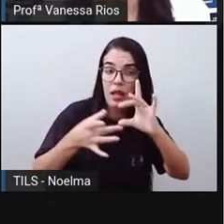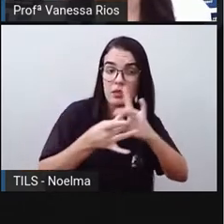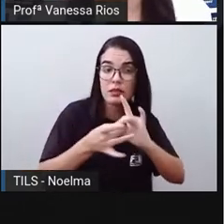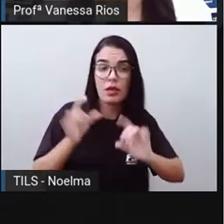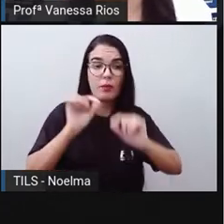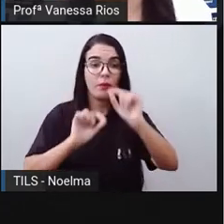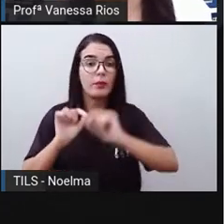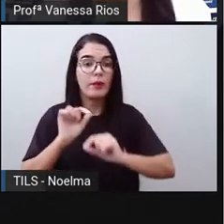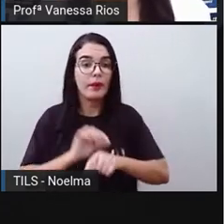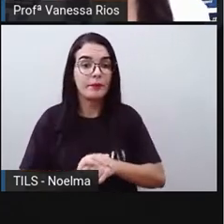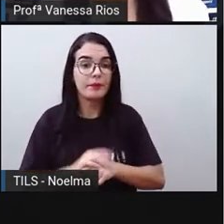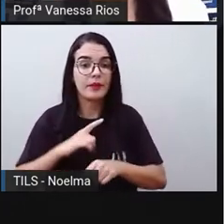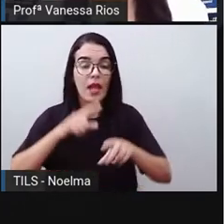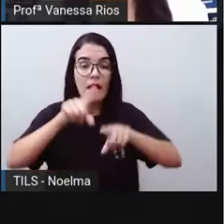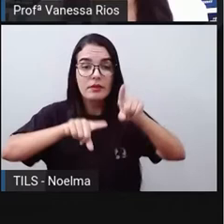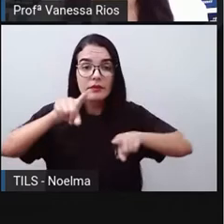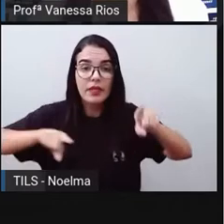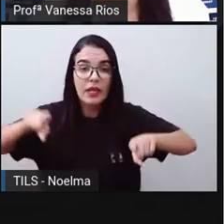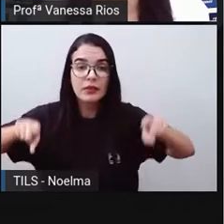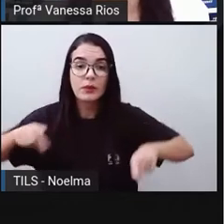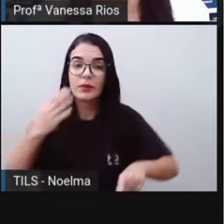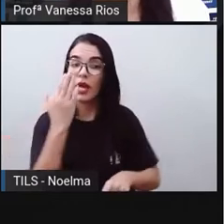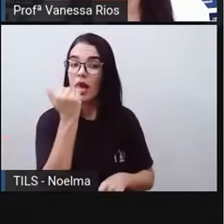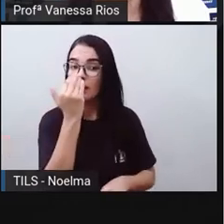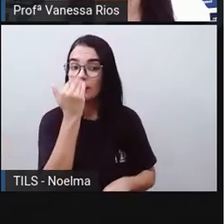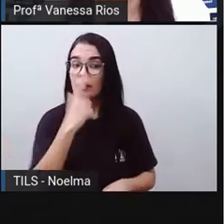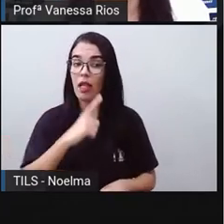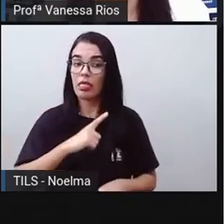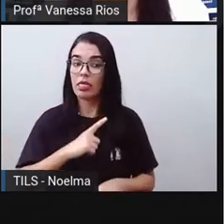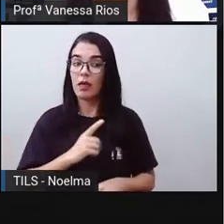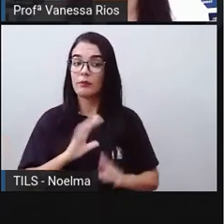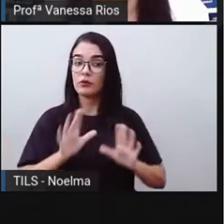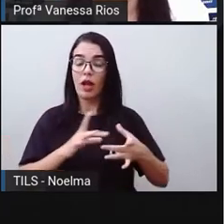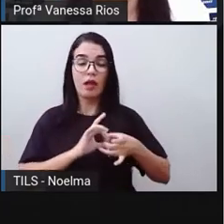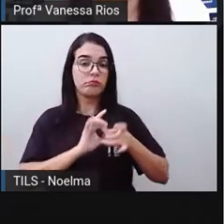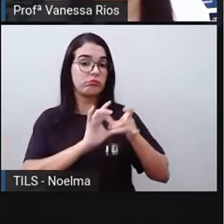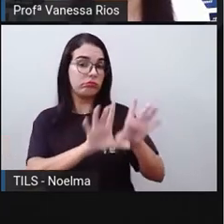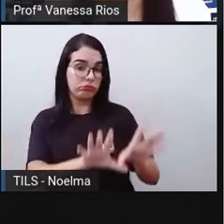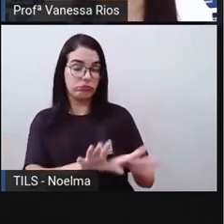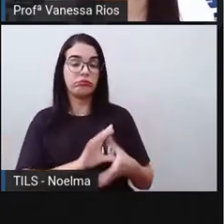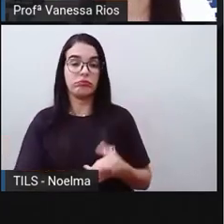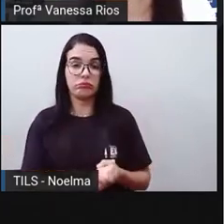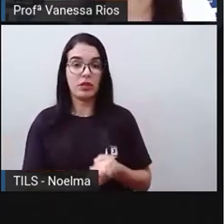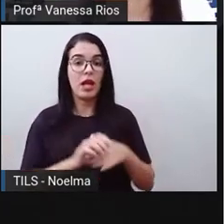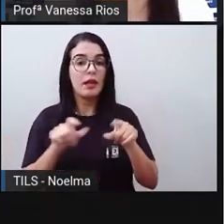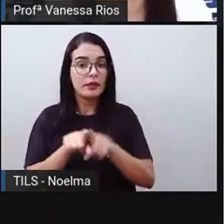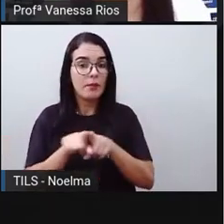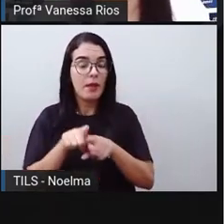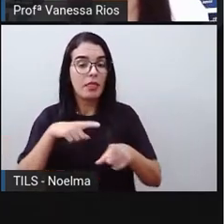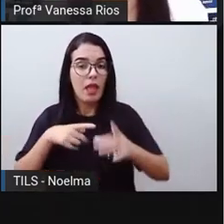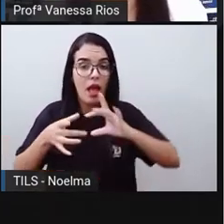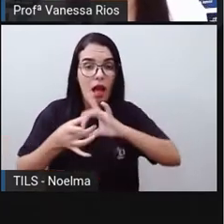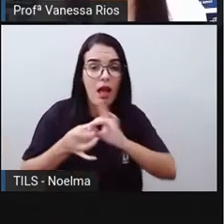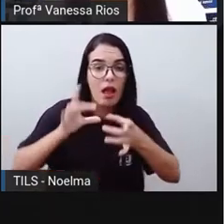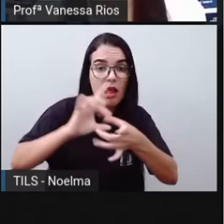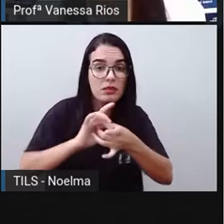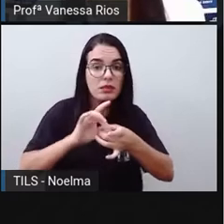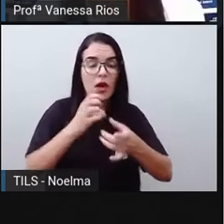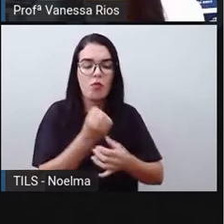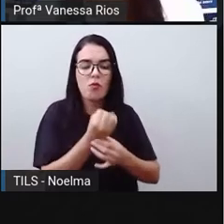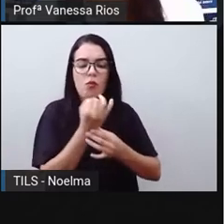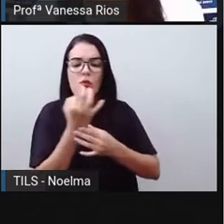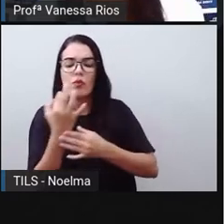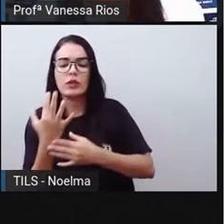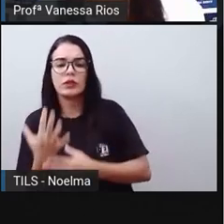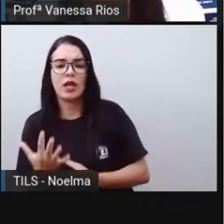as variedades de alimentos que nós temos à nossa disposição, mas também que faz uma relação com a